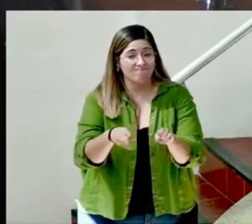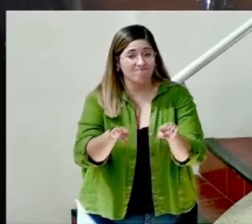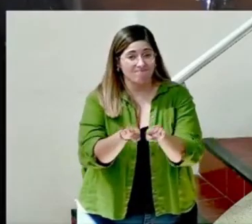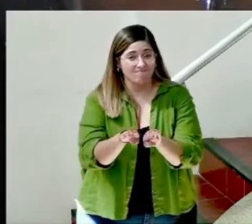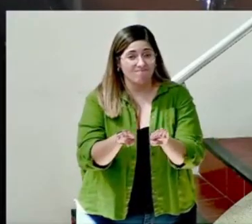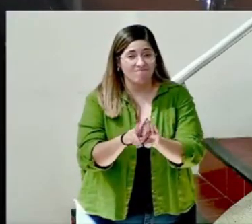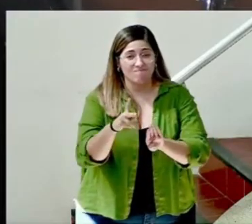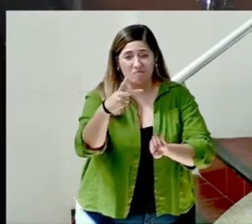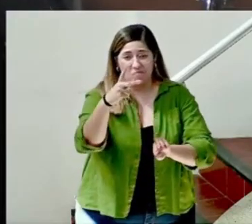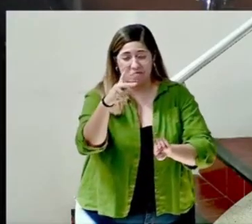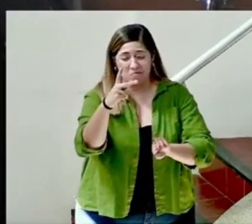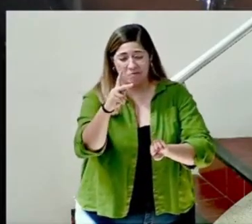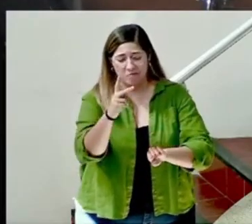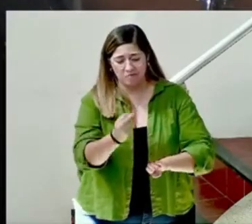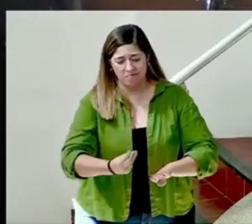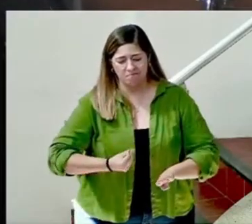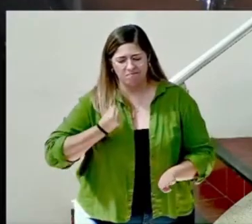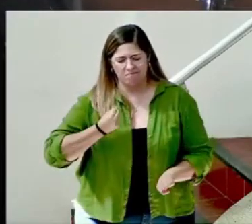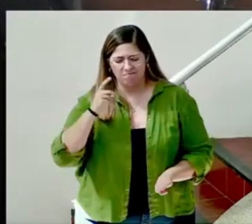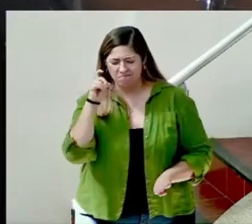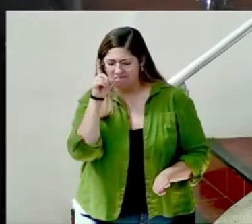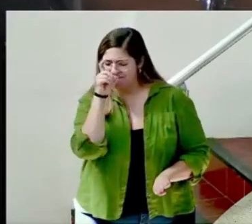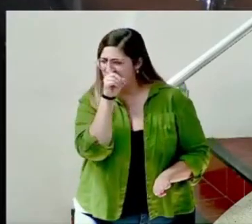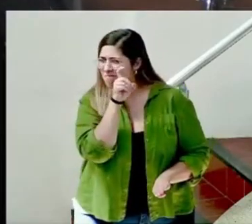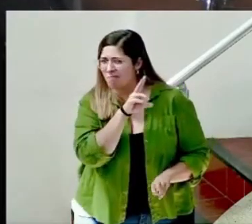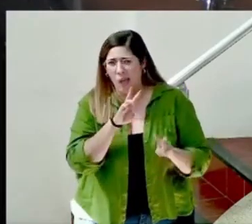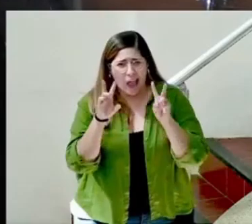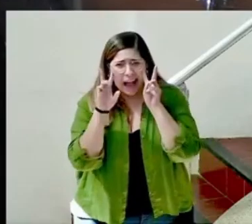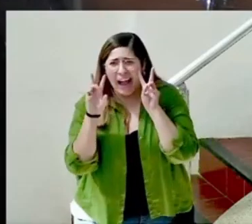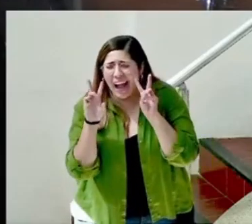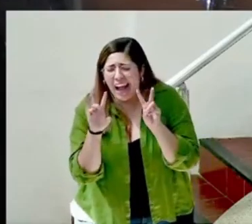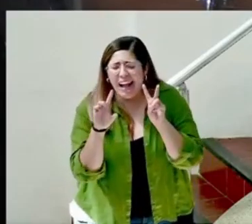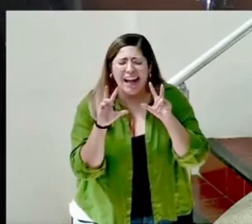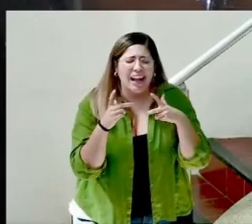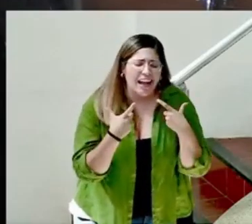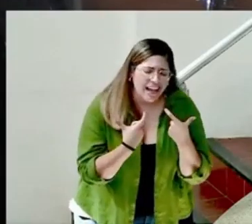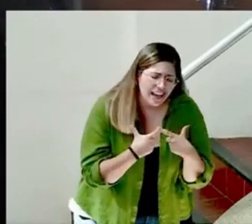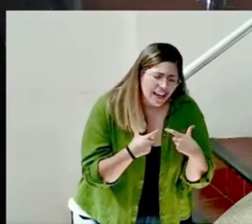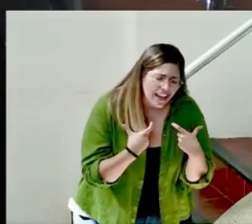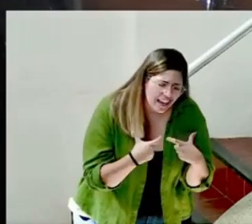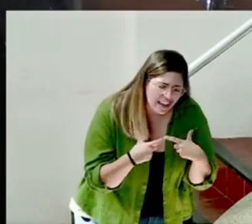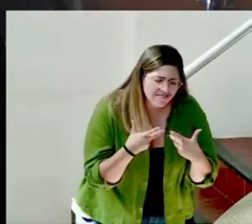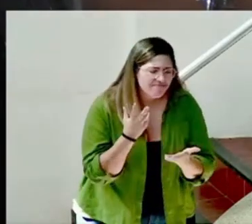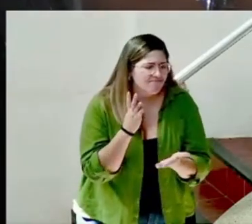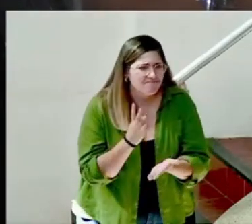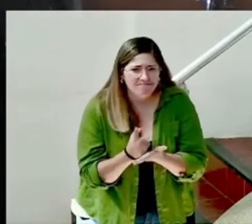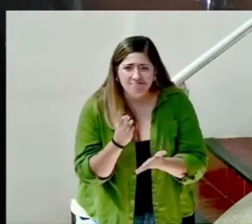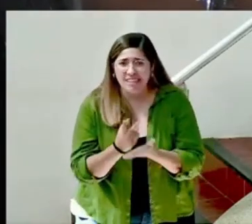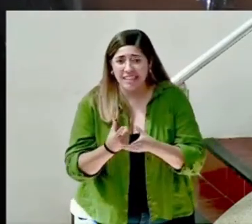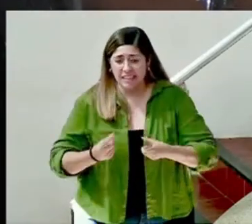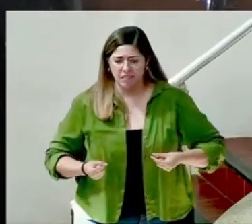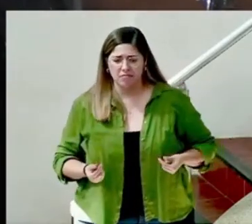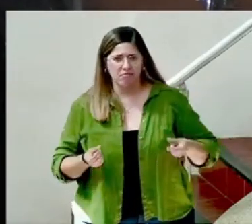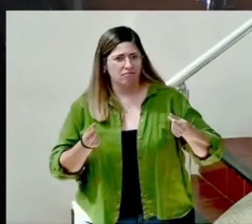afetar absolutamente tudo na vida, não somente a área financeira, mas todas as partes da